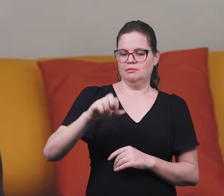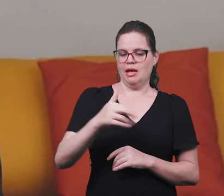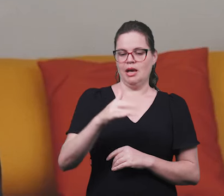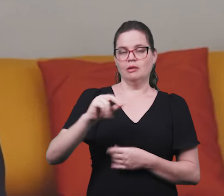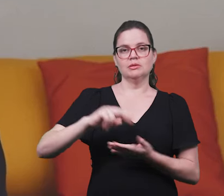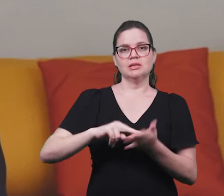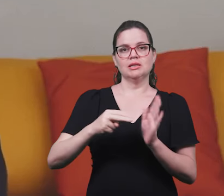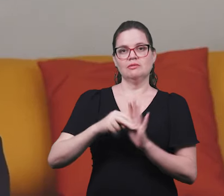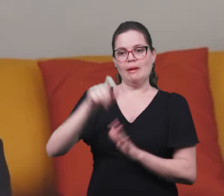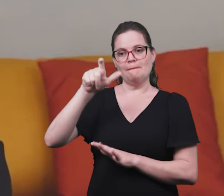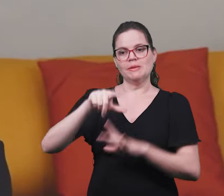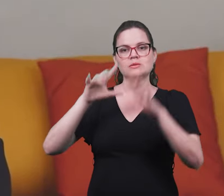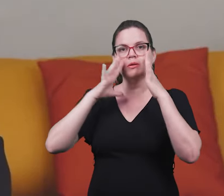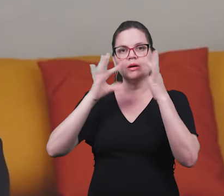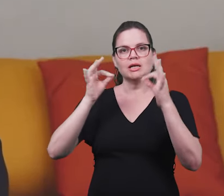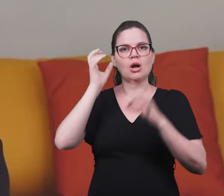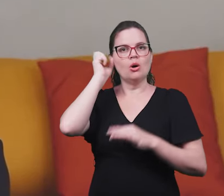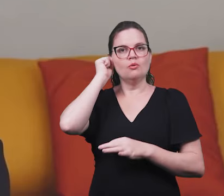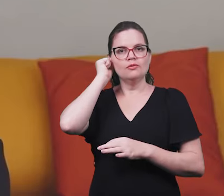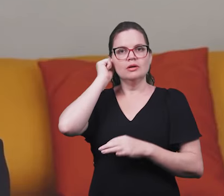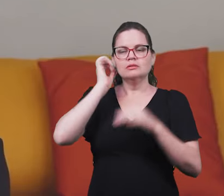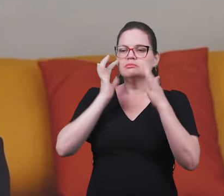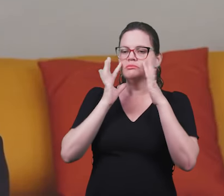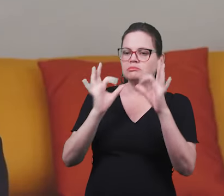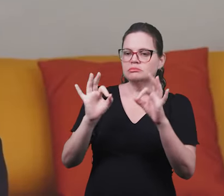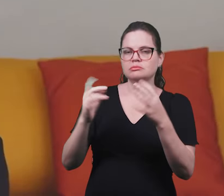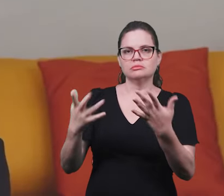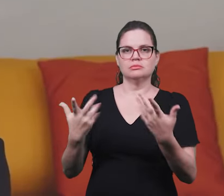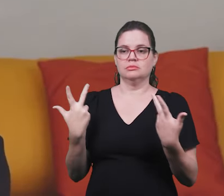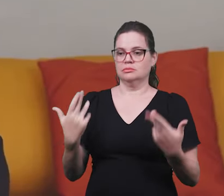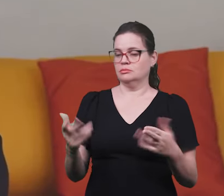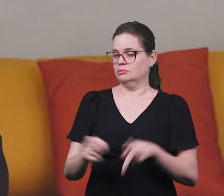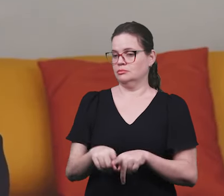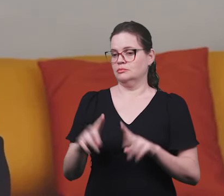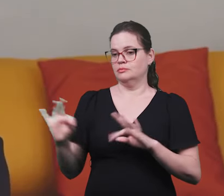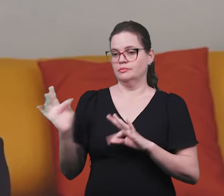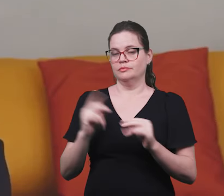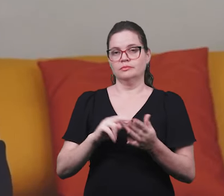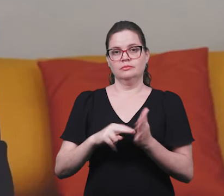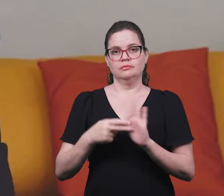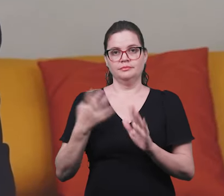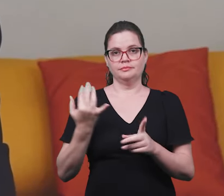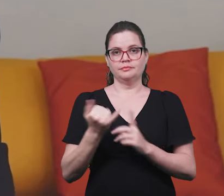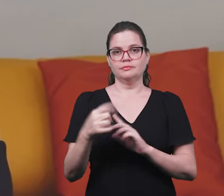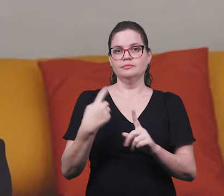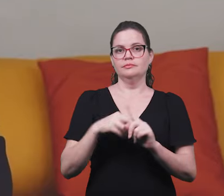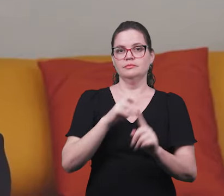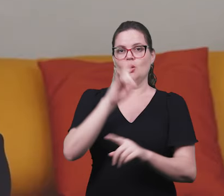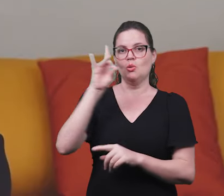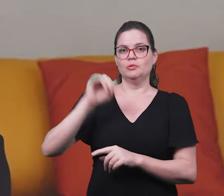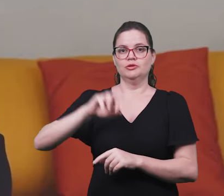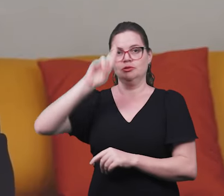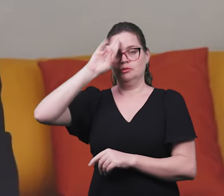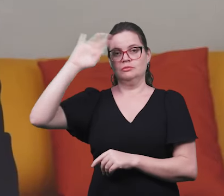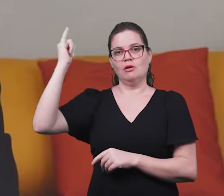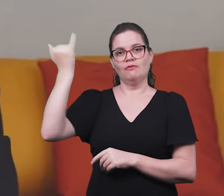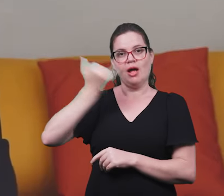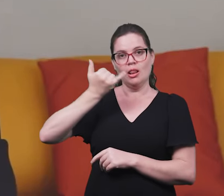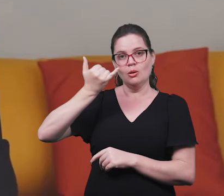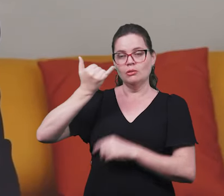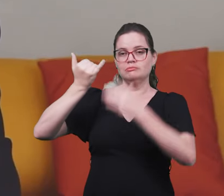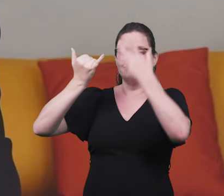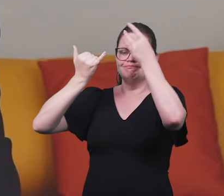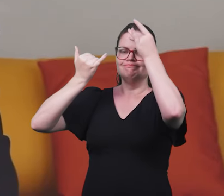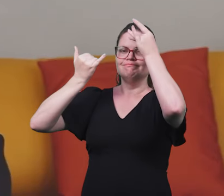que ouve, né? Então, exatamente nesse sentido. Tudo é profético. Tudo aquilo que o Senhor um dia nos falou fica